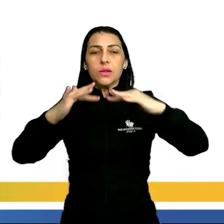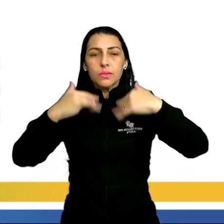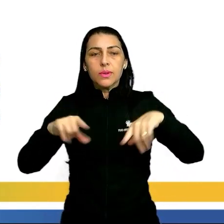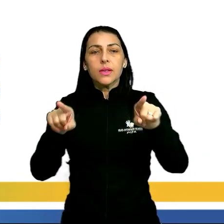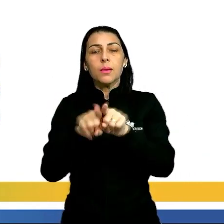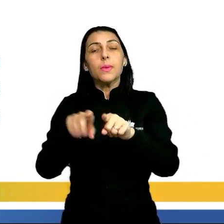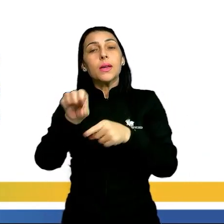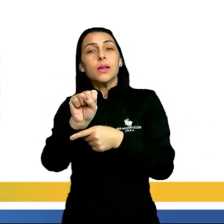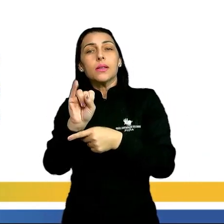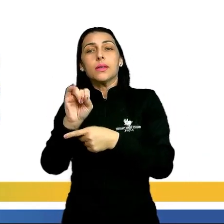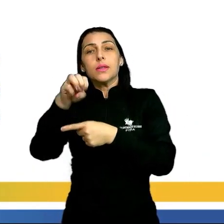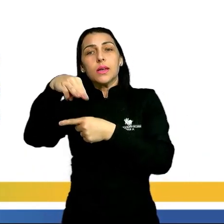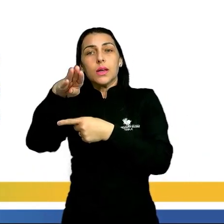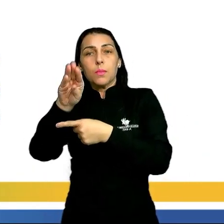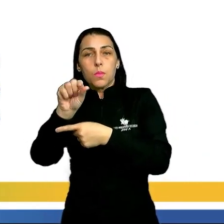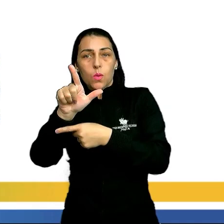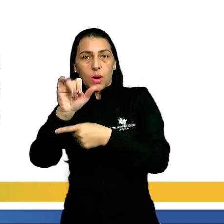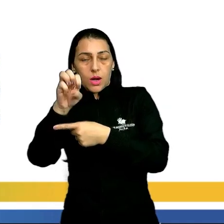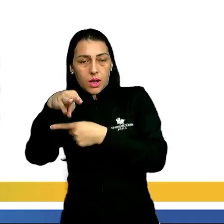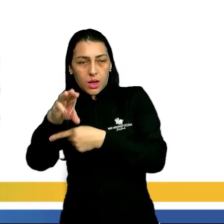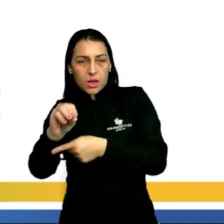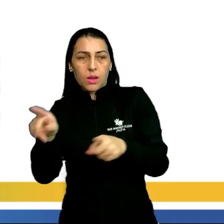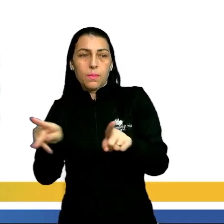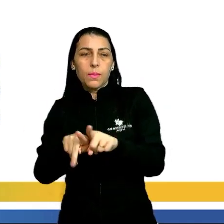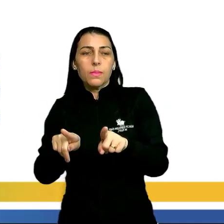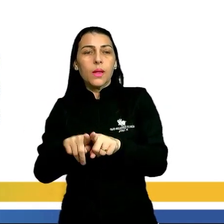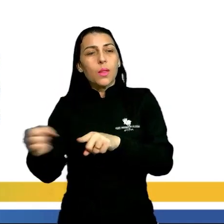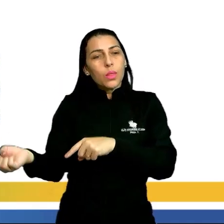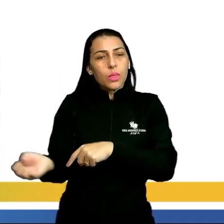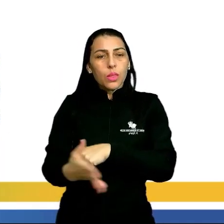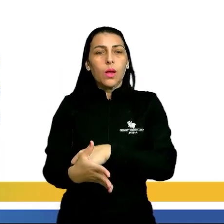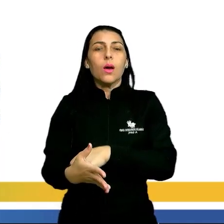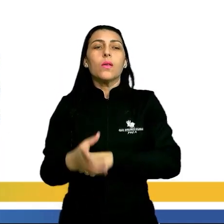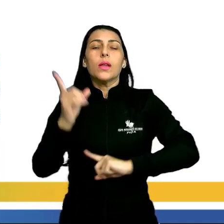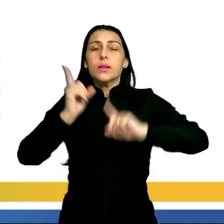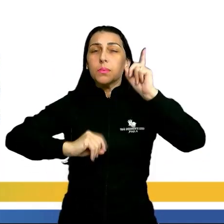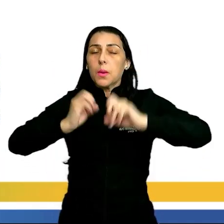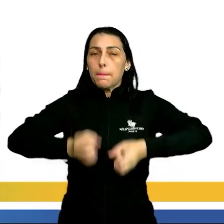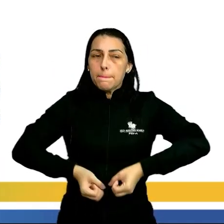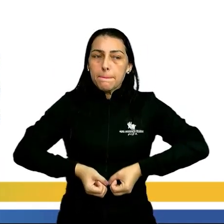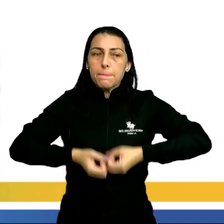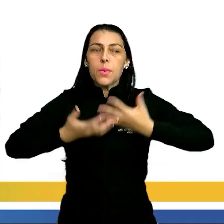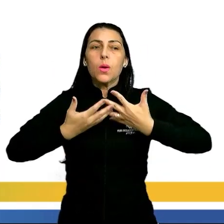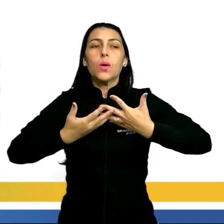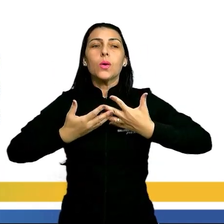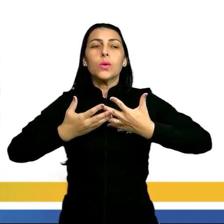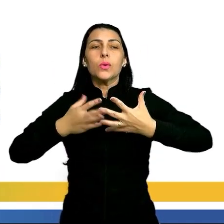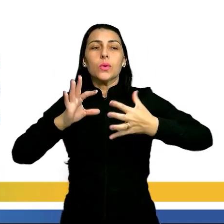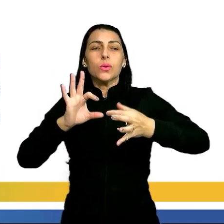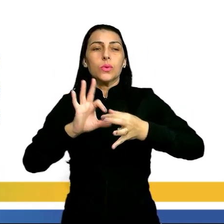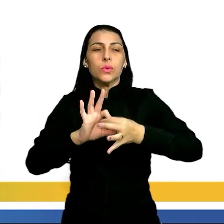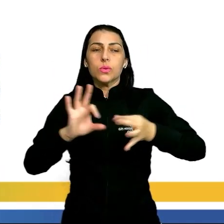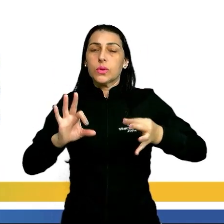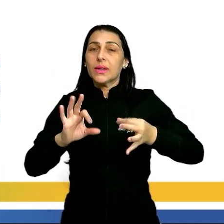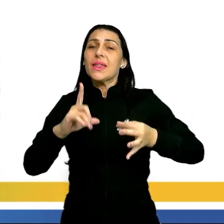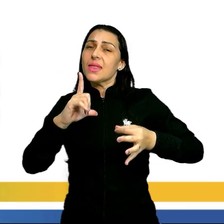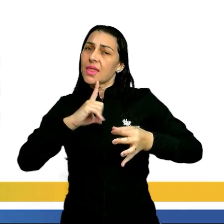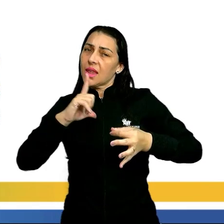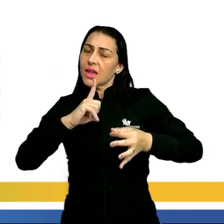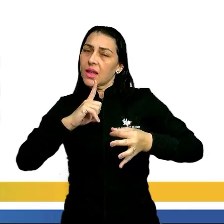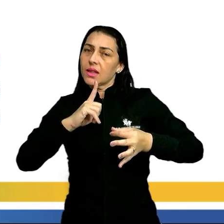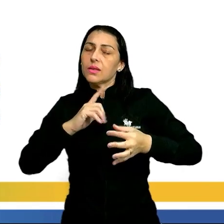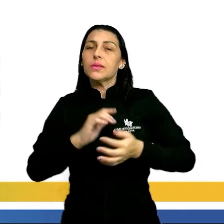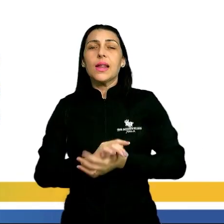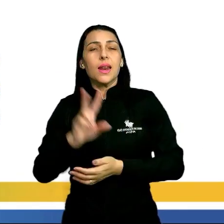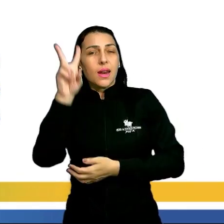e do simbolismo, dimensionada pela inovação na expressividade poética e o desconcerto